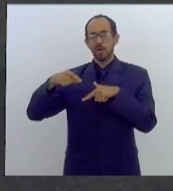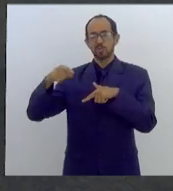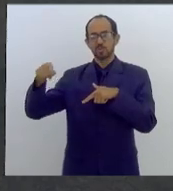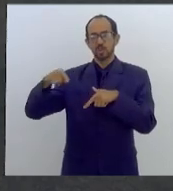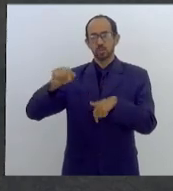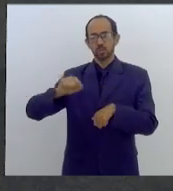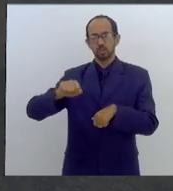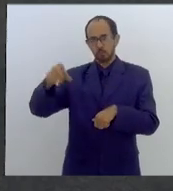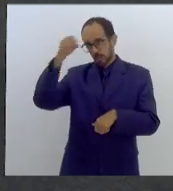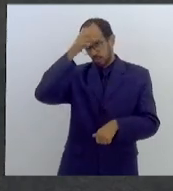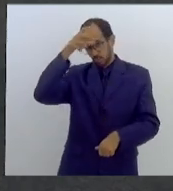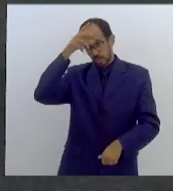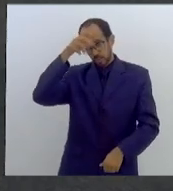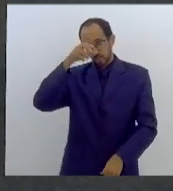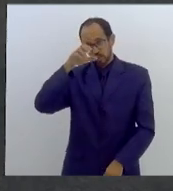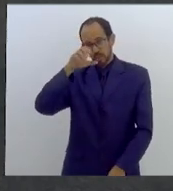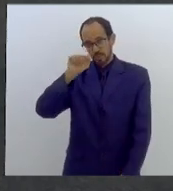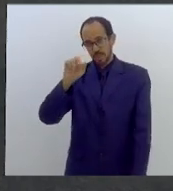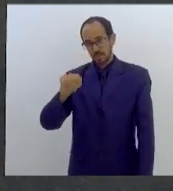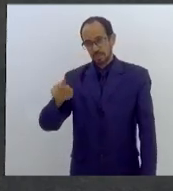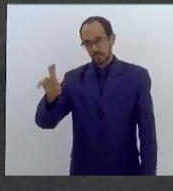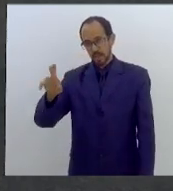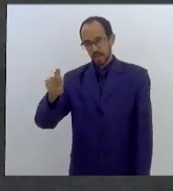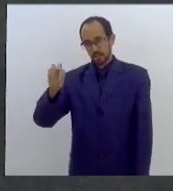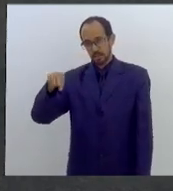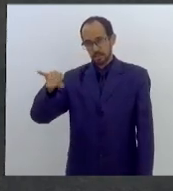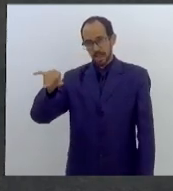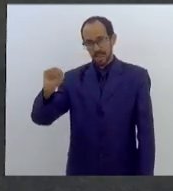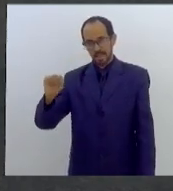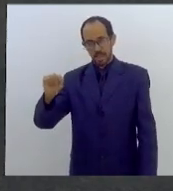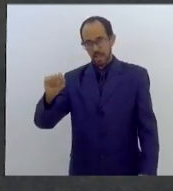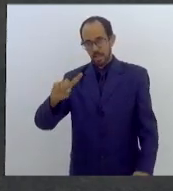Maia não participou desta reunião.